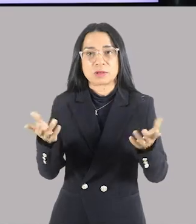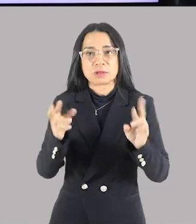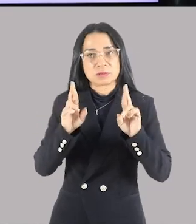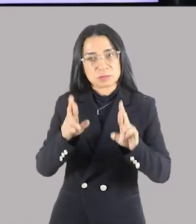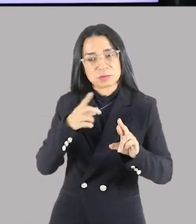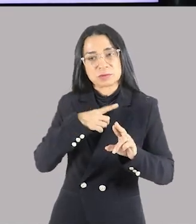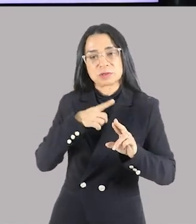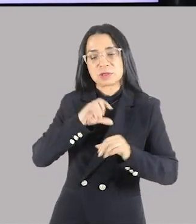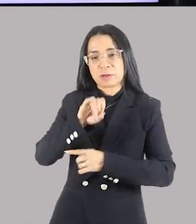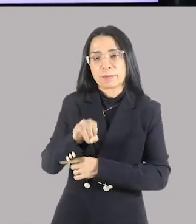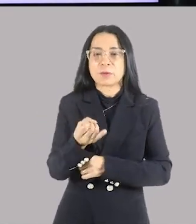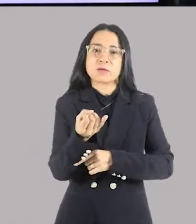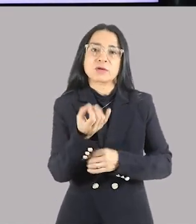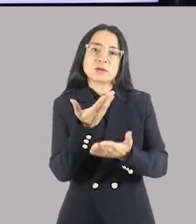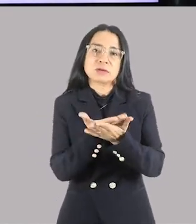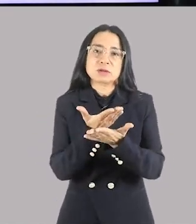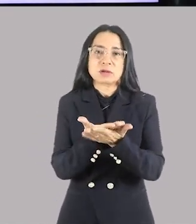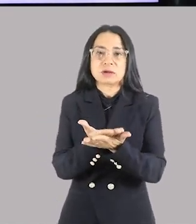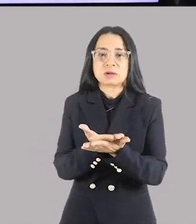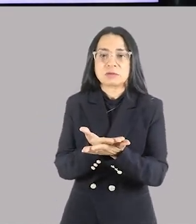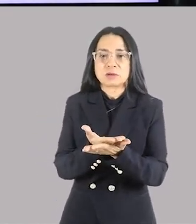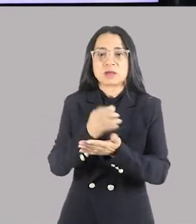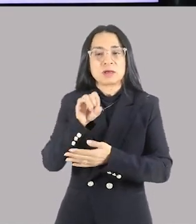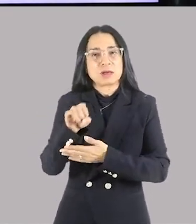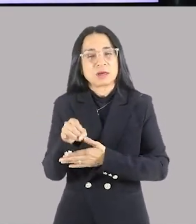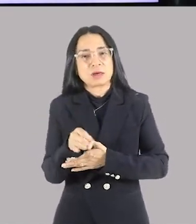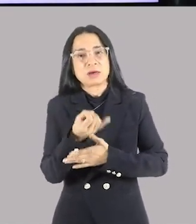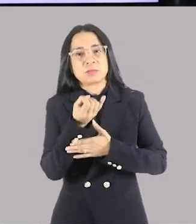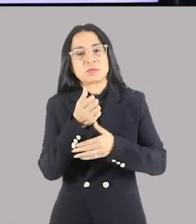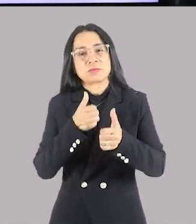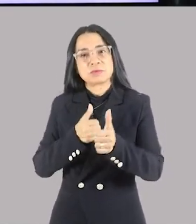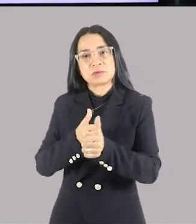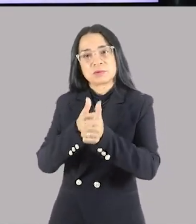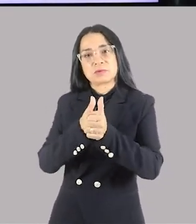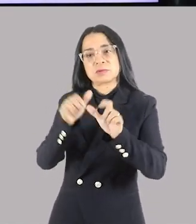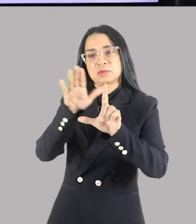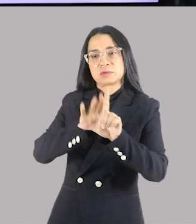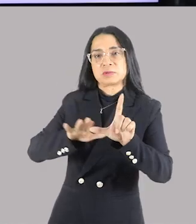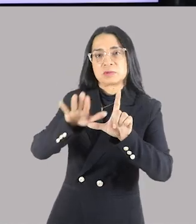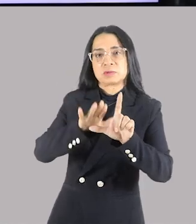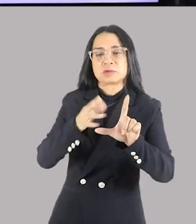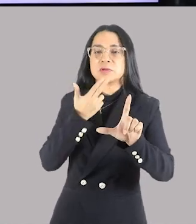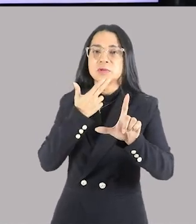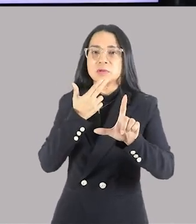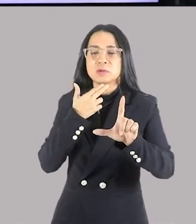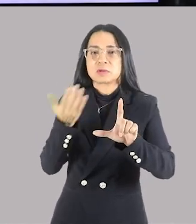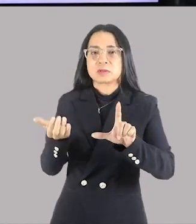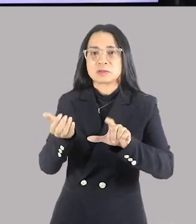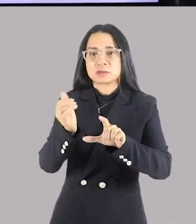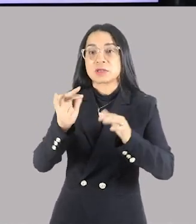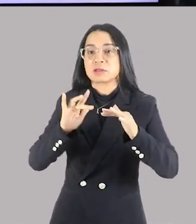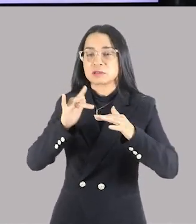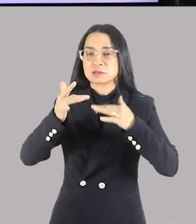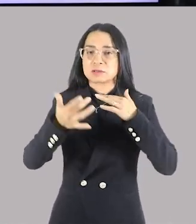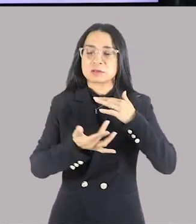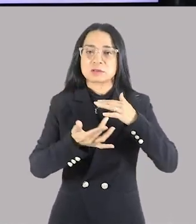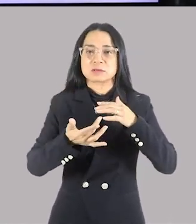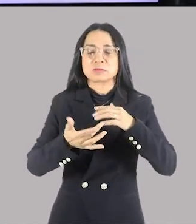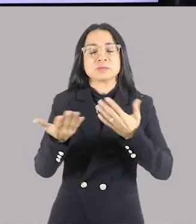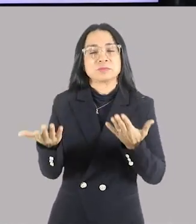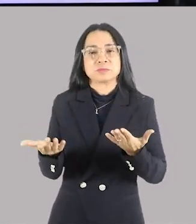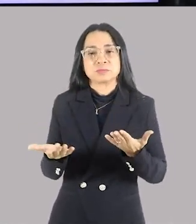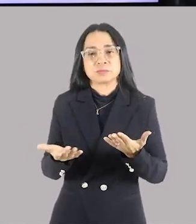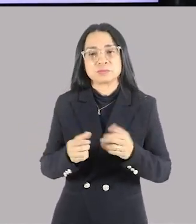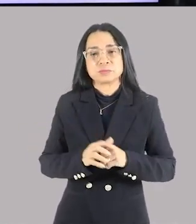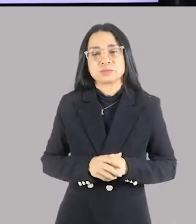que vocês tenham aproveitado bastante essa aula. Aproveitem para nos seguir nas nossas plataformas virtuais, nas redes sociais da plataforma